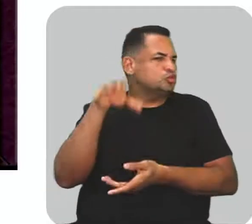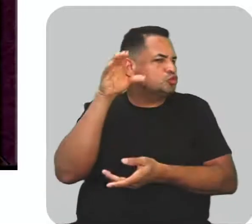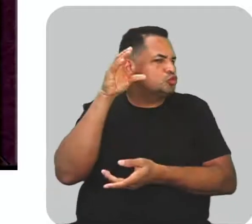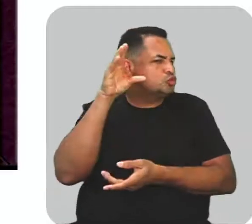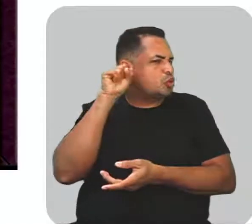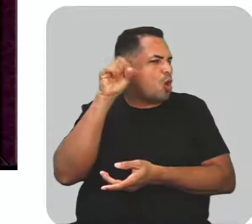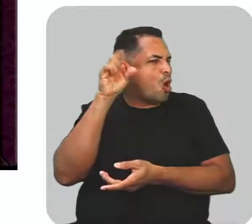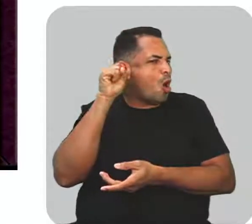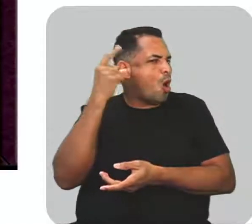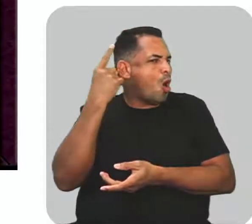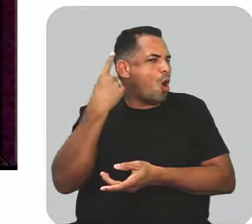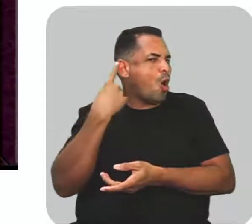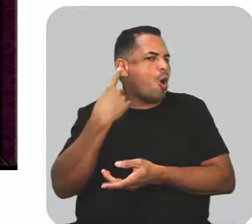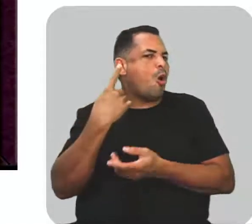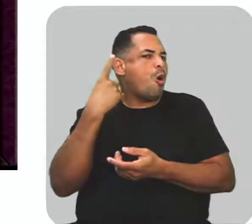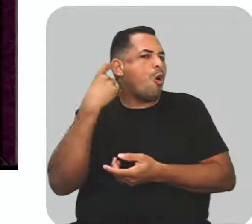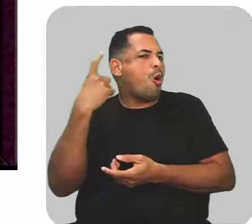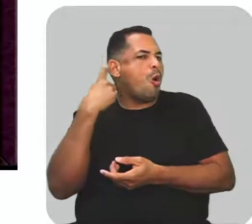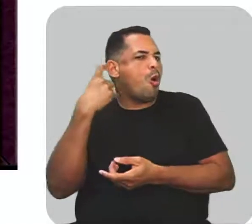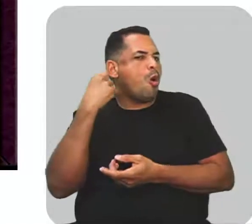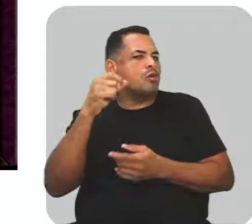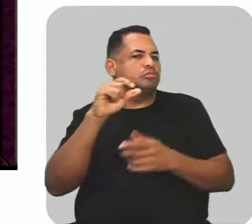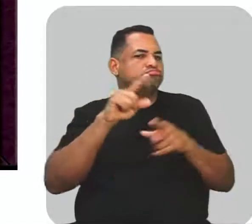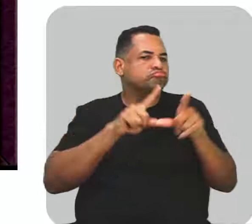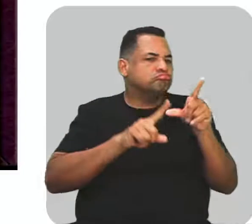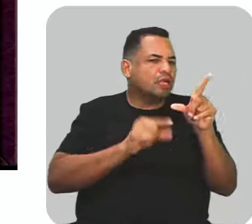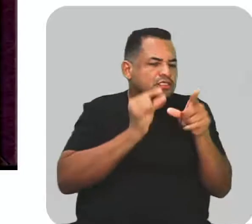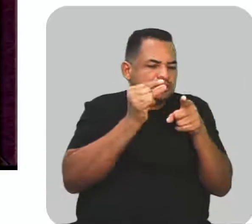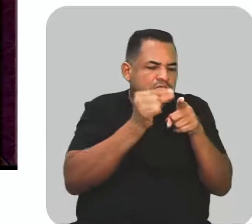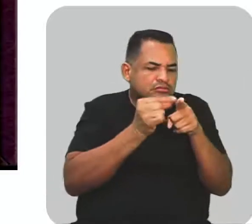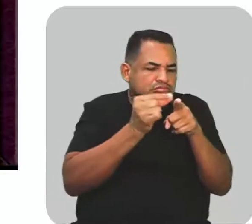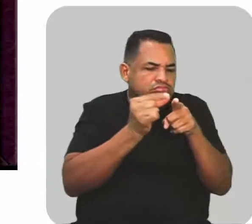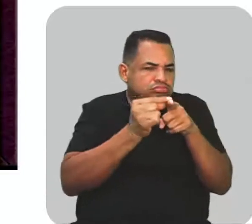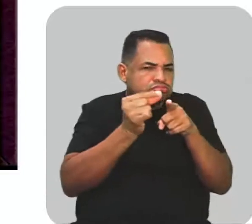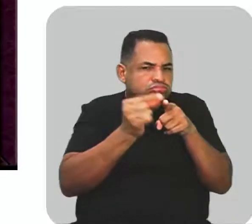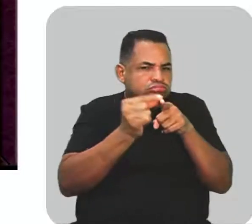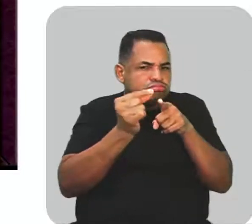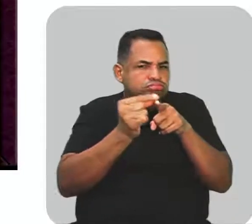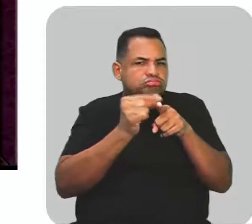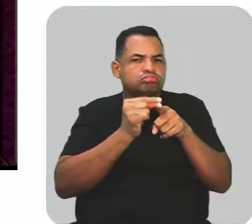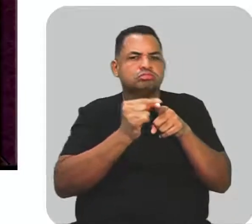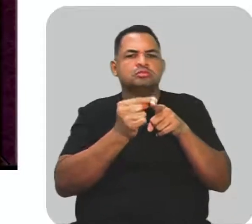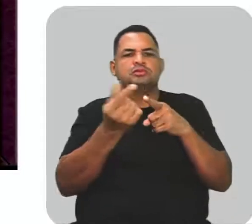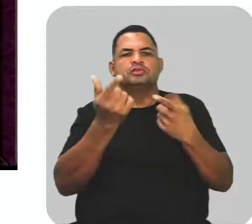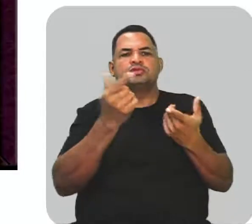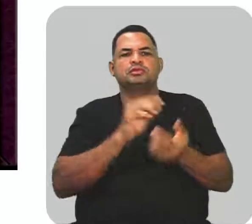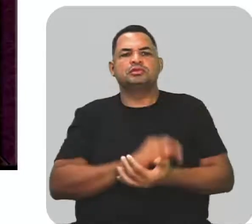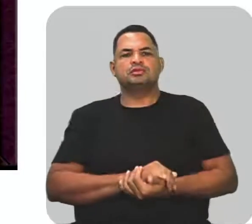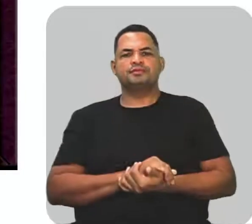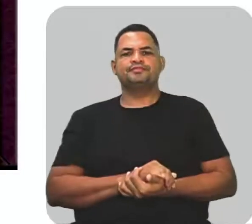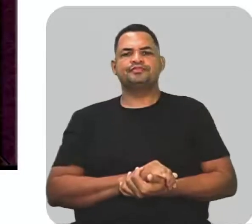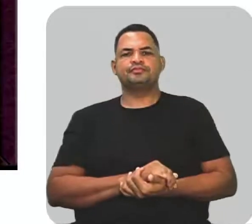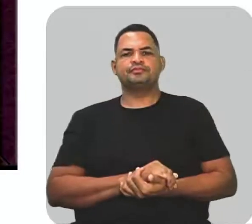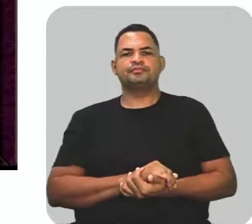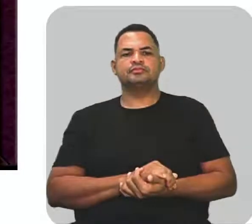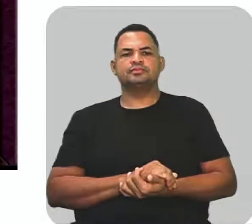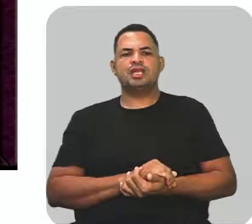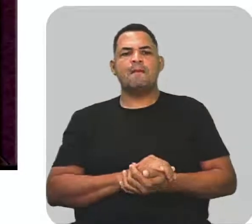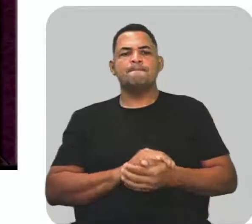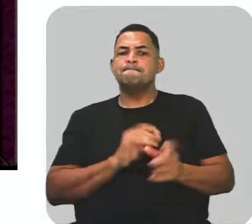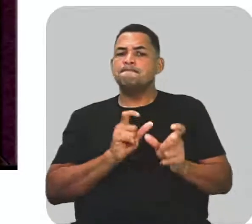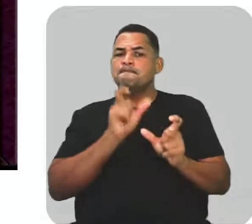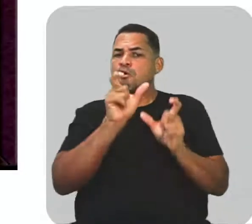né, das letras, né, quando a gente trabalha aí a quantidade de letra, a quantidade de som, né, os fonemas.